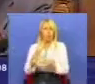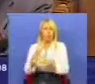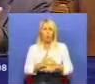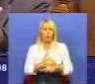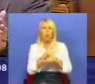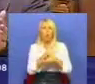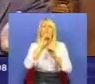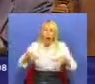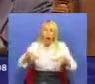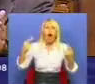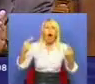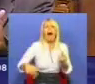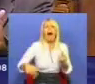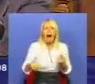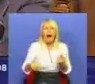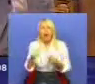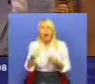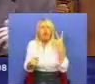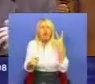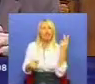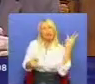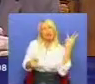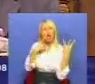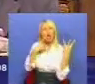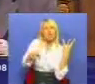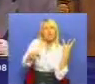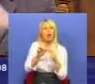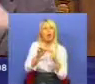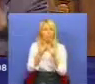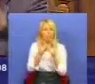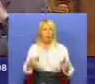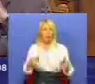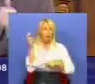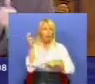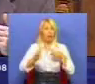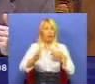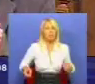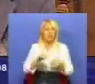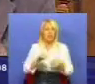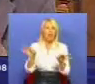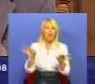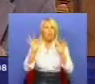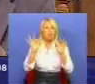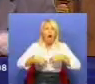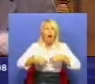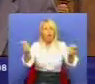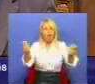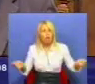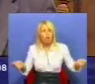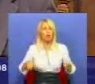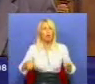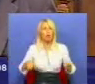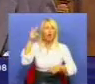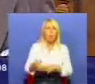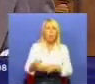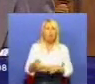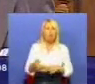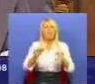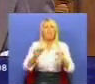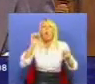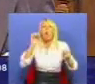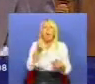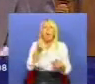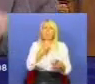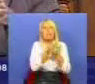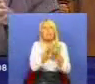pequeno oligopólio de 2 ou 3 intervenientes, como é o caso da eletricidade, como é o caso da distribuição dos combustíveis ou outras medidas